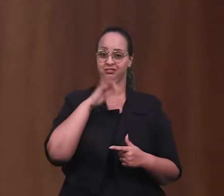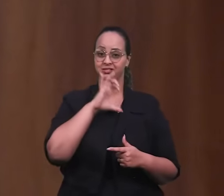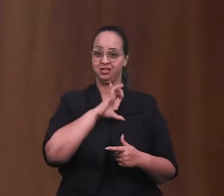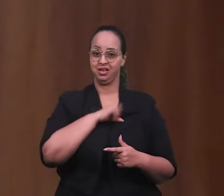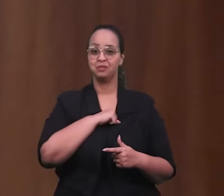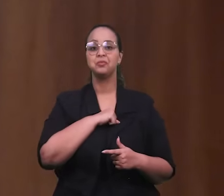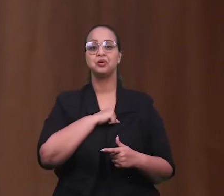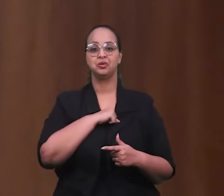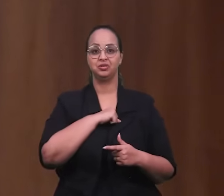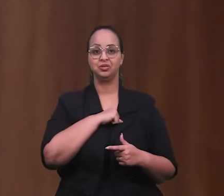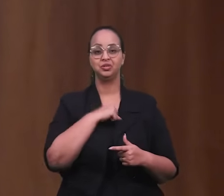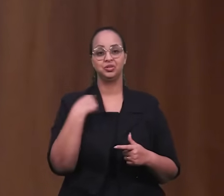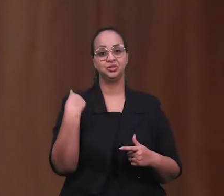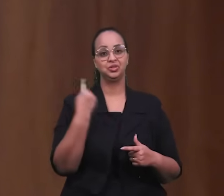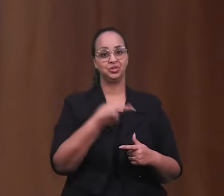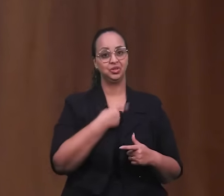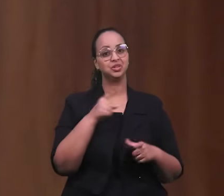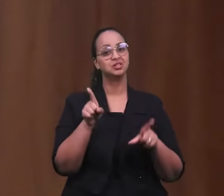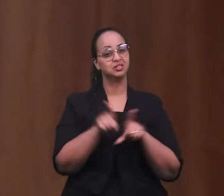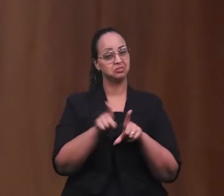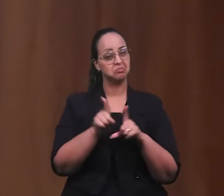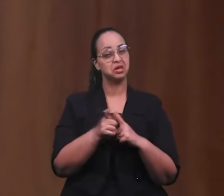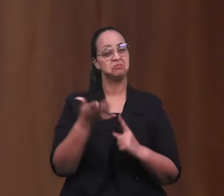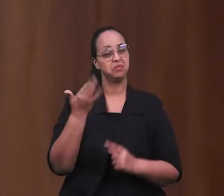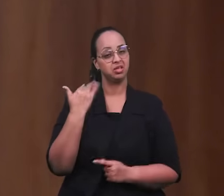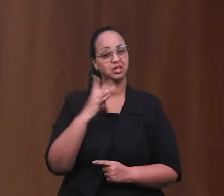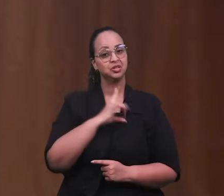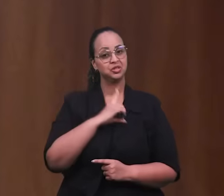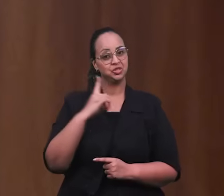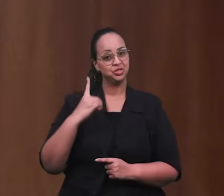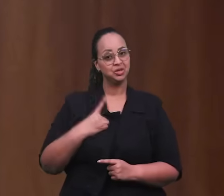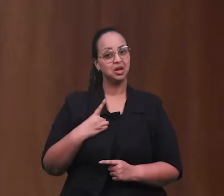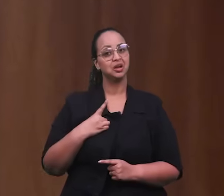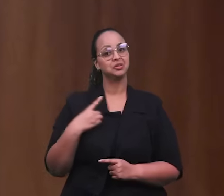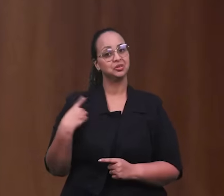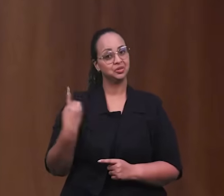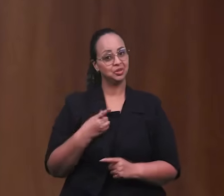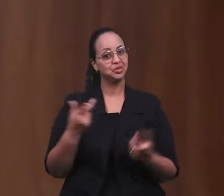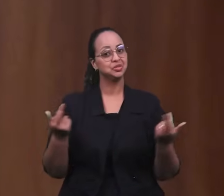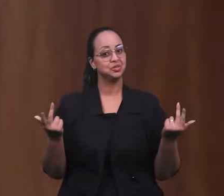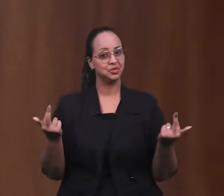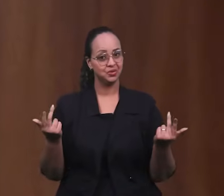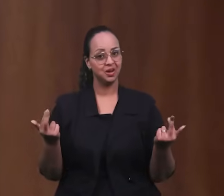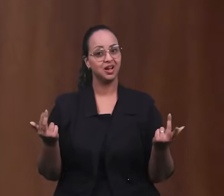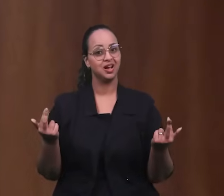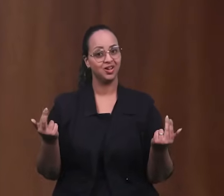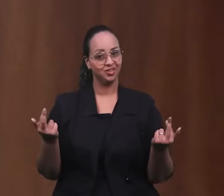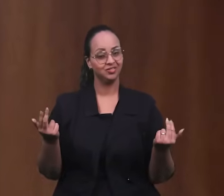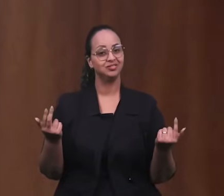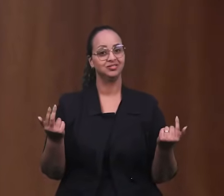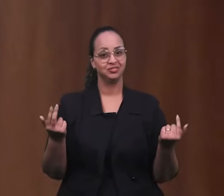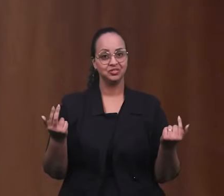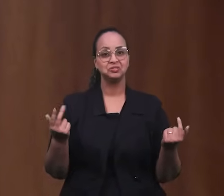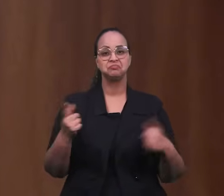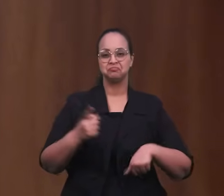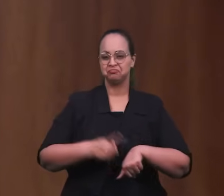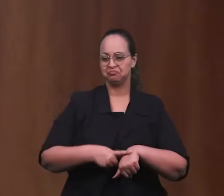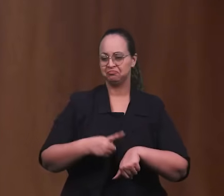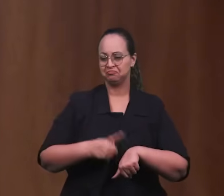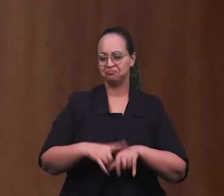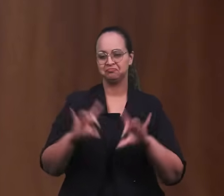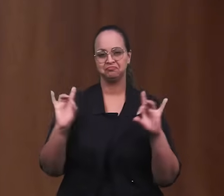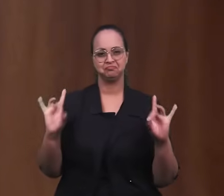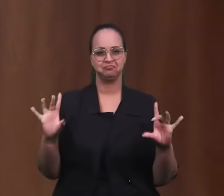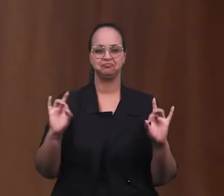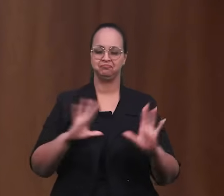podemos falar isso porque nós somos diáconos. Passamos também por essa etapa. Exato. Que eu vou falar, foi um momento muito